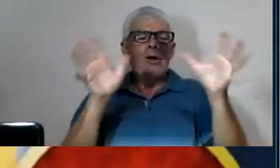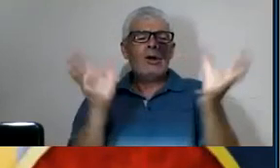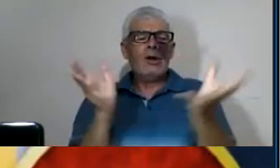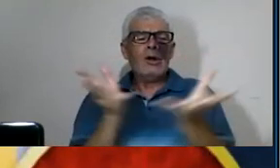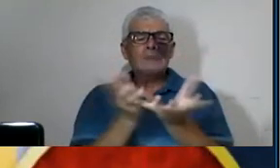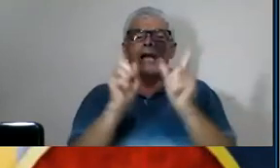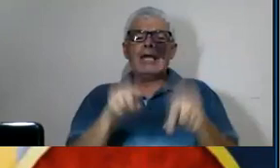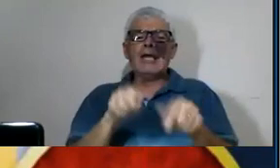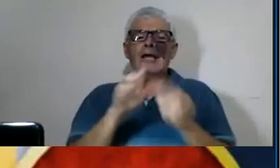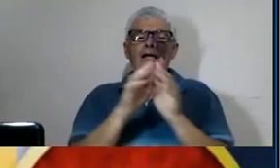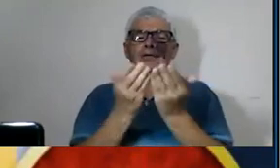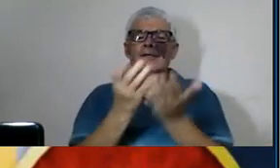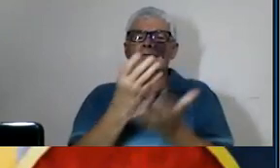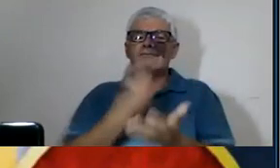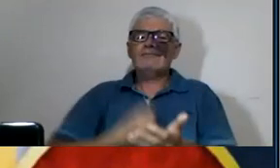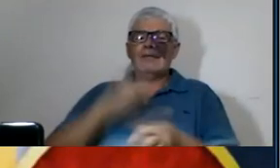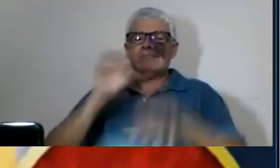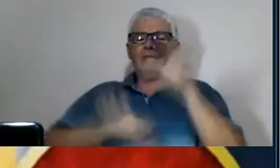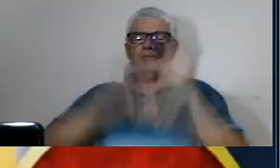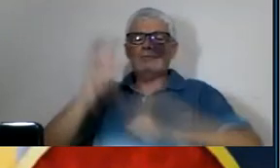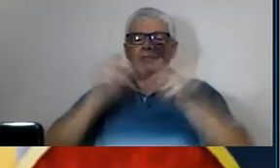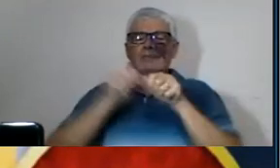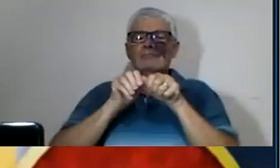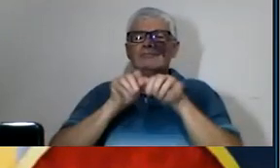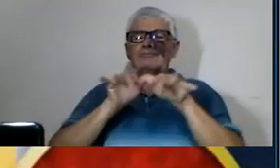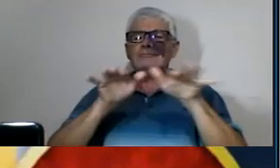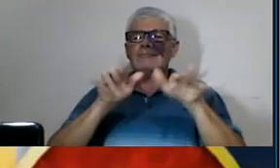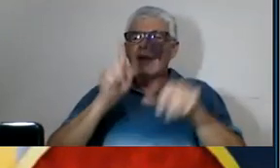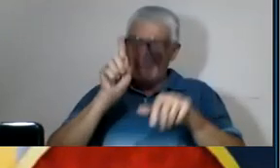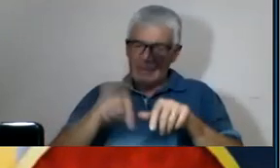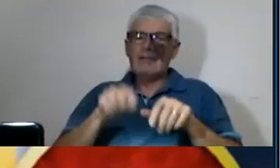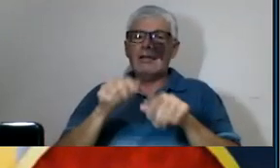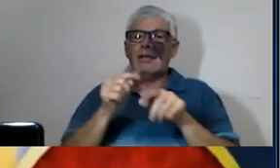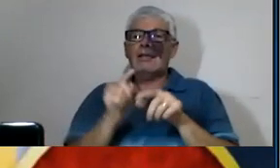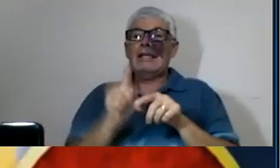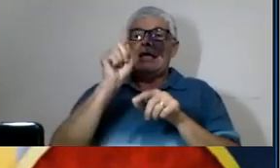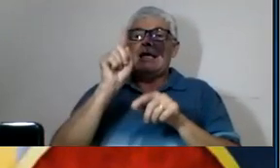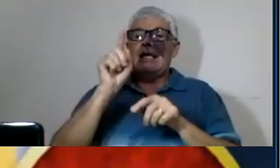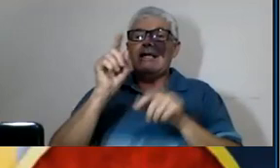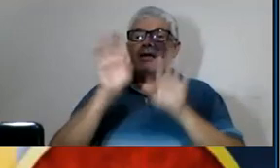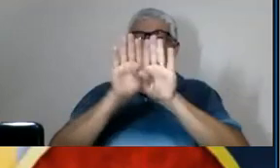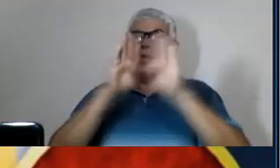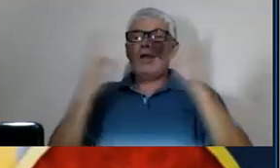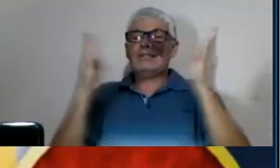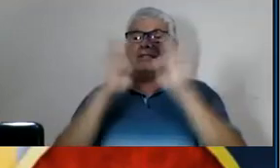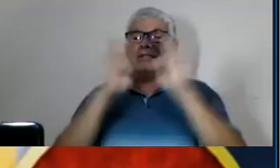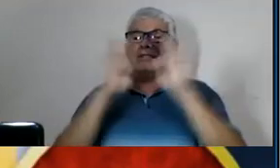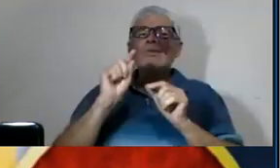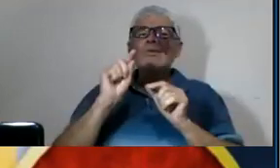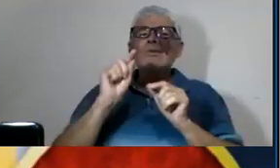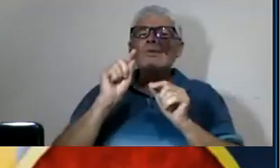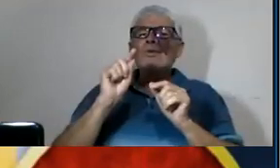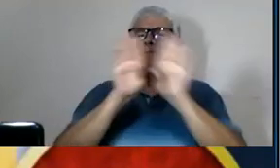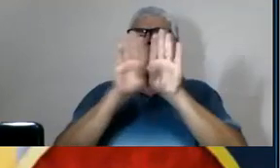Ai, gente, eu estou meio triste. Hoje faleceu um filho de